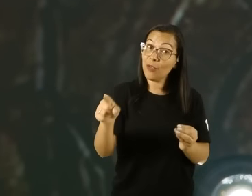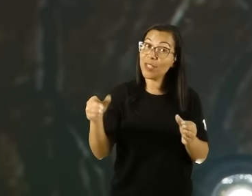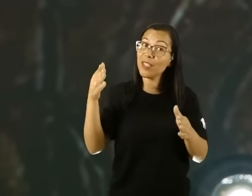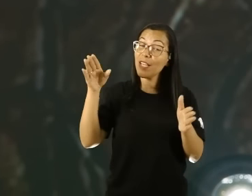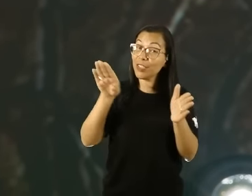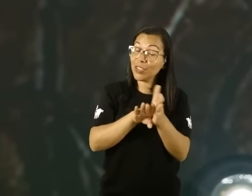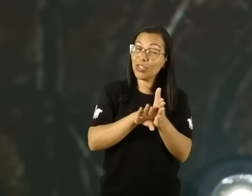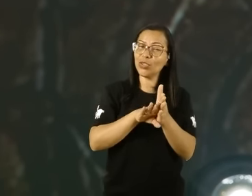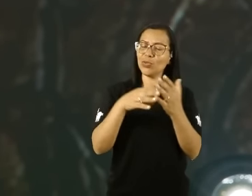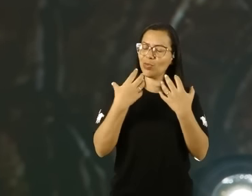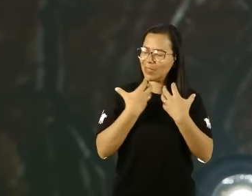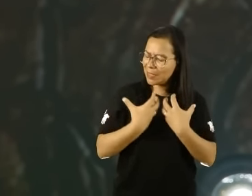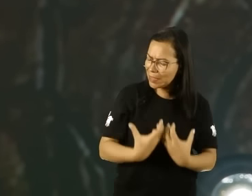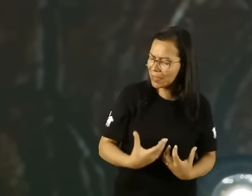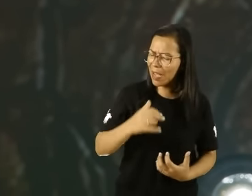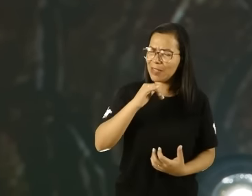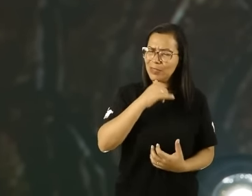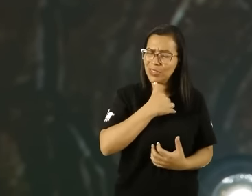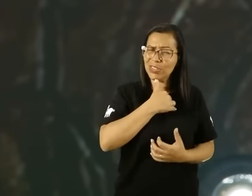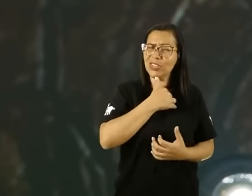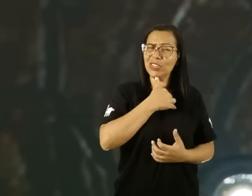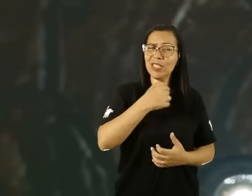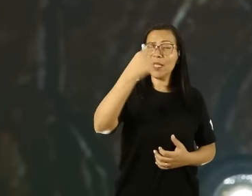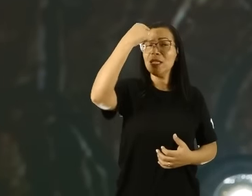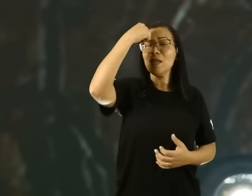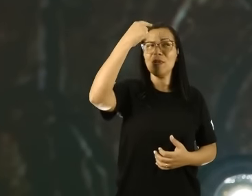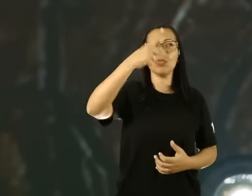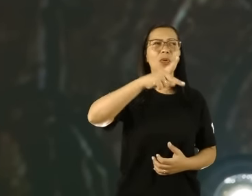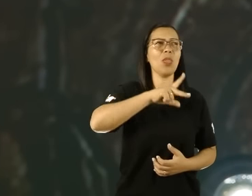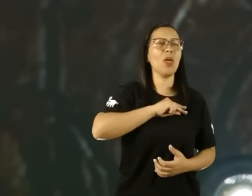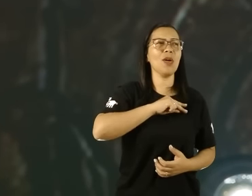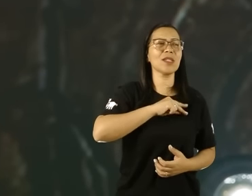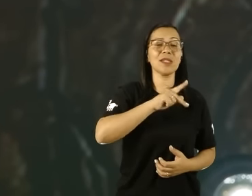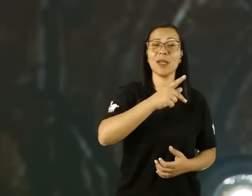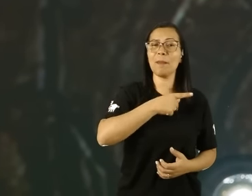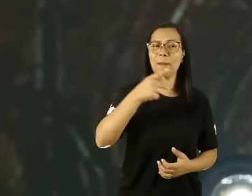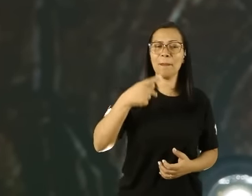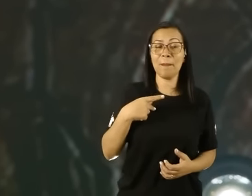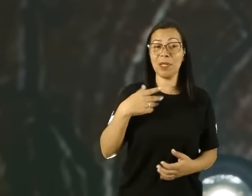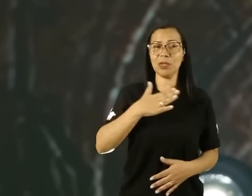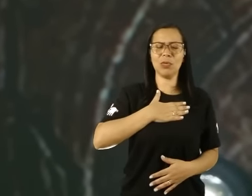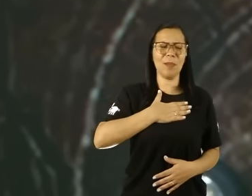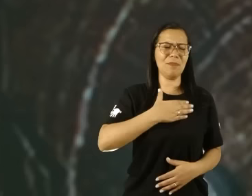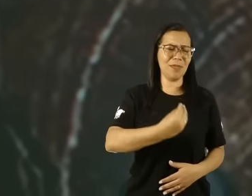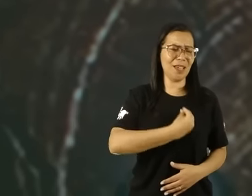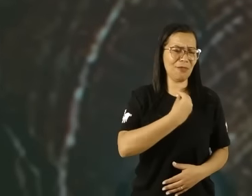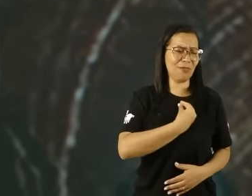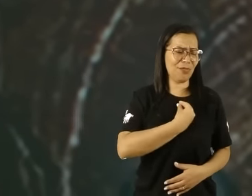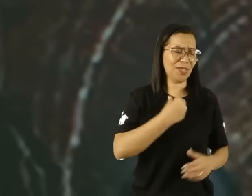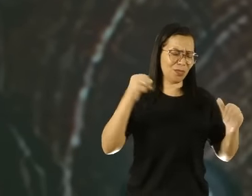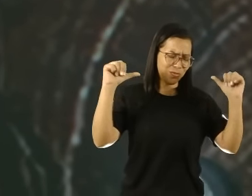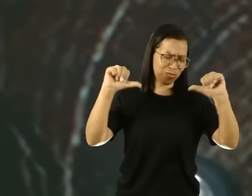entrou aqui abatido, você que entrou dizendo: pastor, eu não aguentei o tranco, eu fui fraco. Talvez eu não tenha paciência com você,